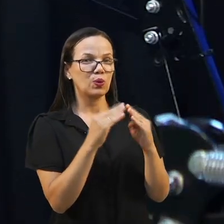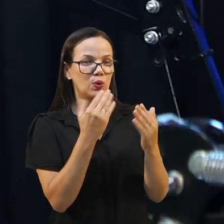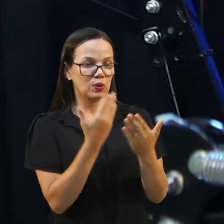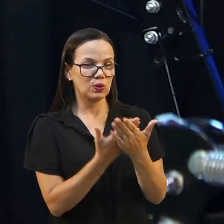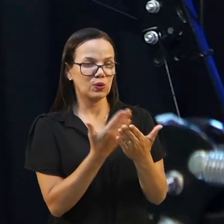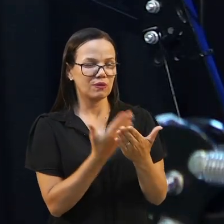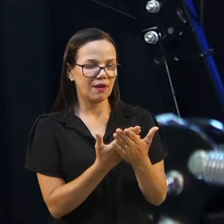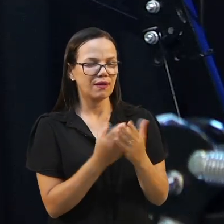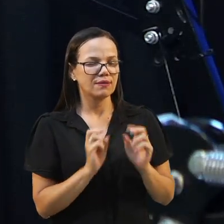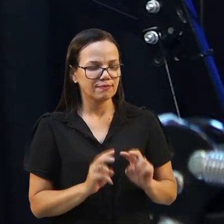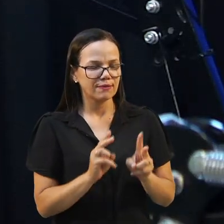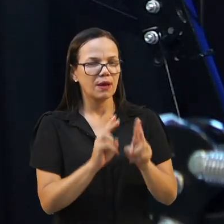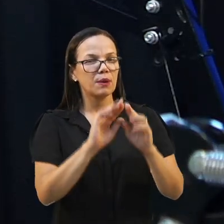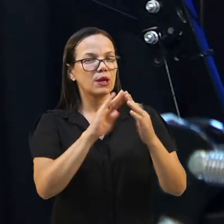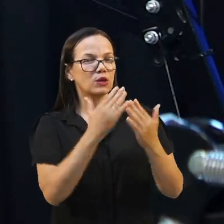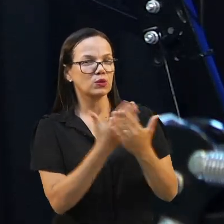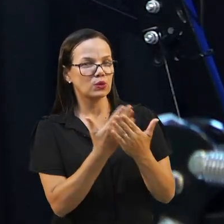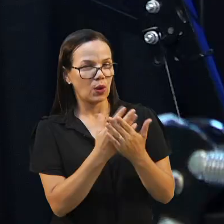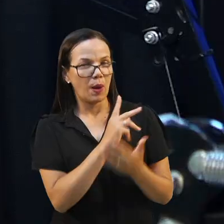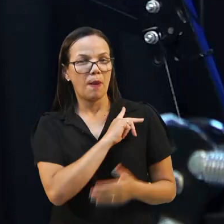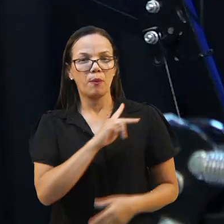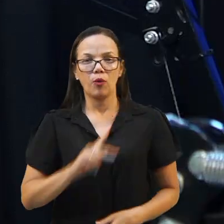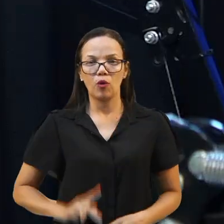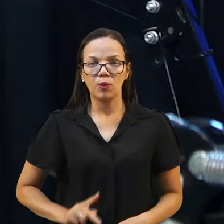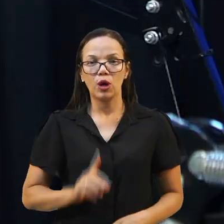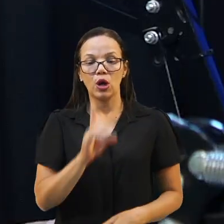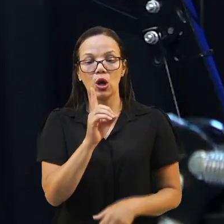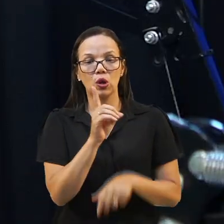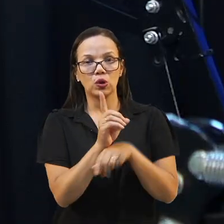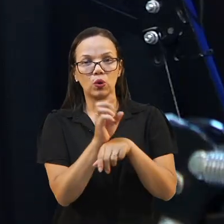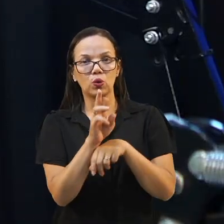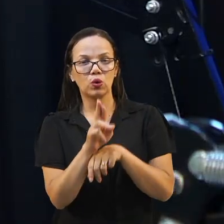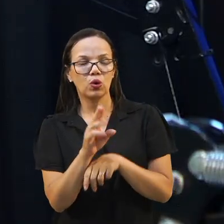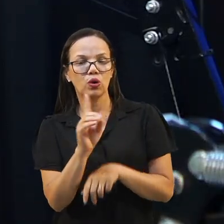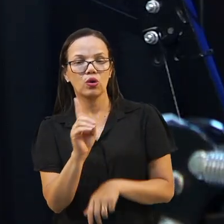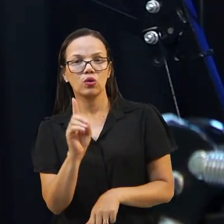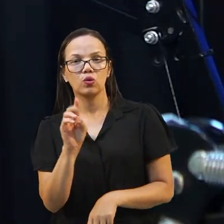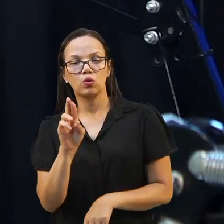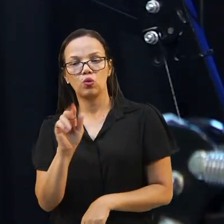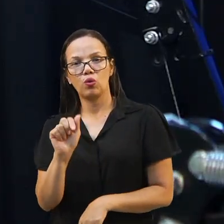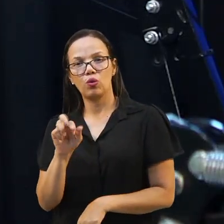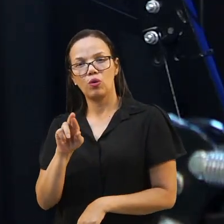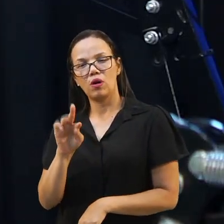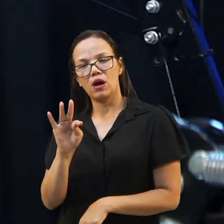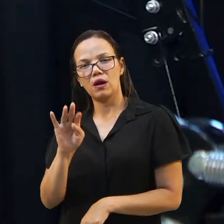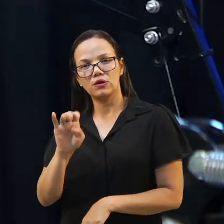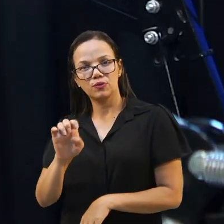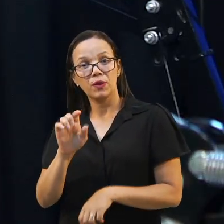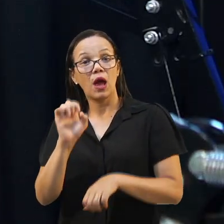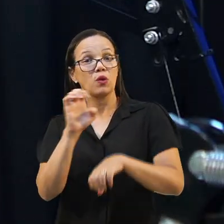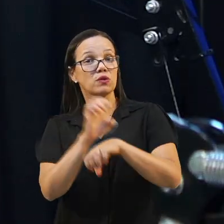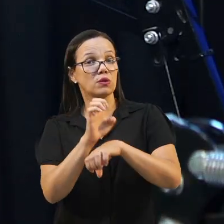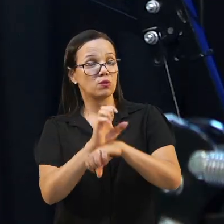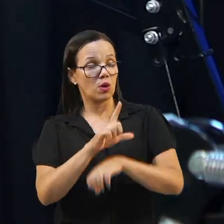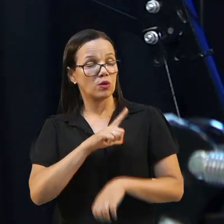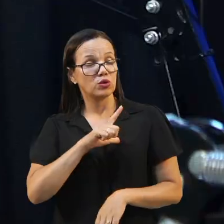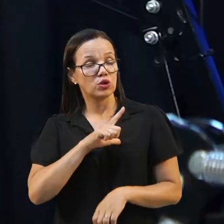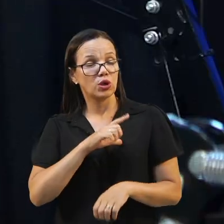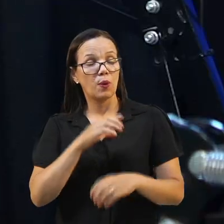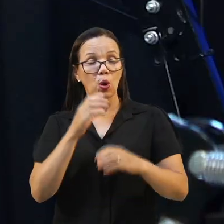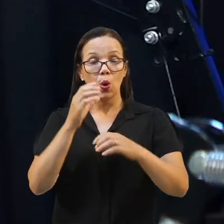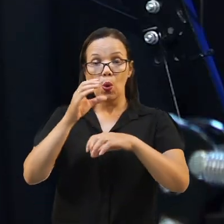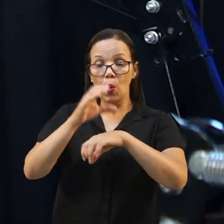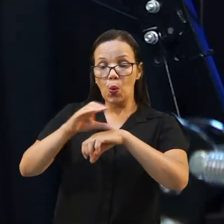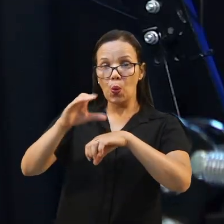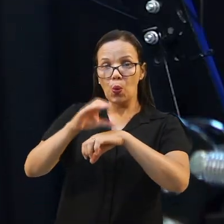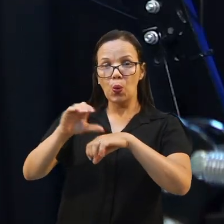na escola Dr. Duarte, depois o estadual tinha o curso primário, eu passei